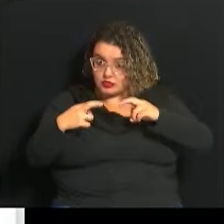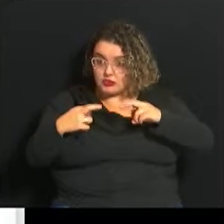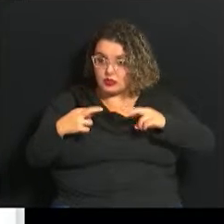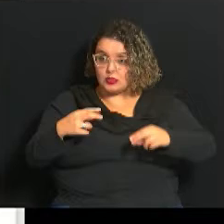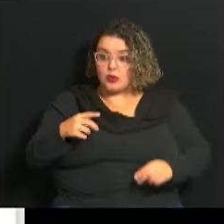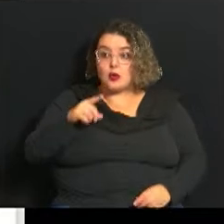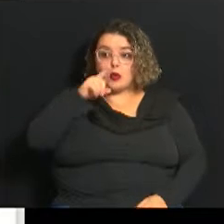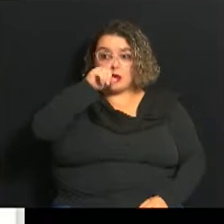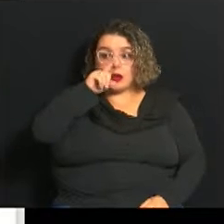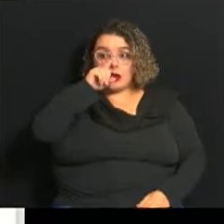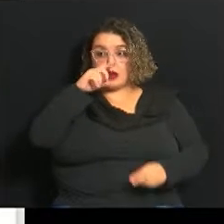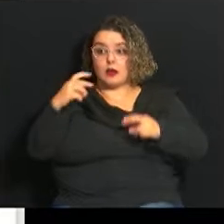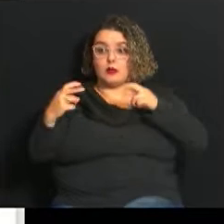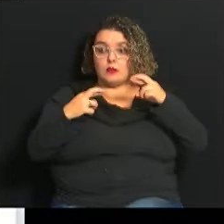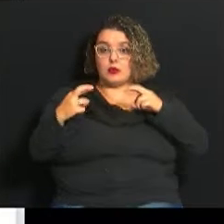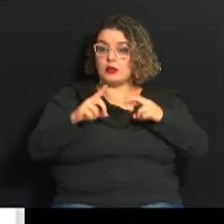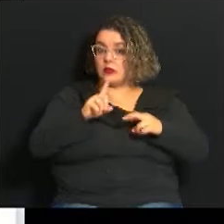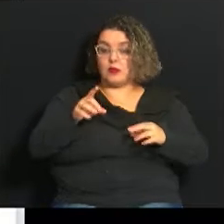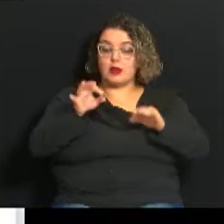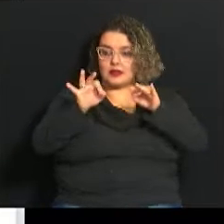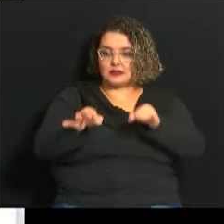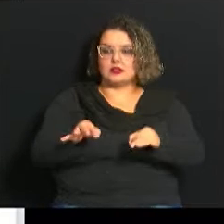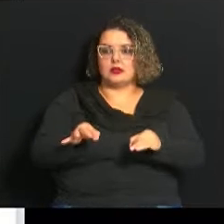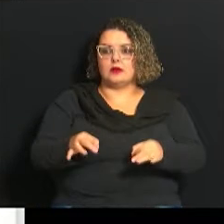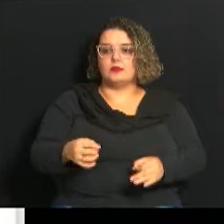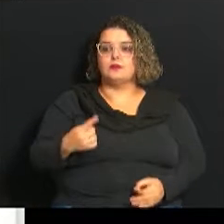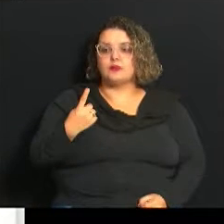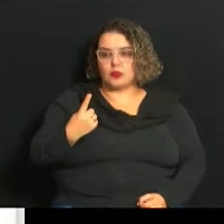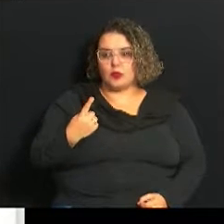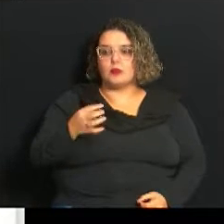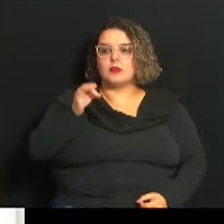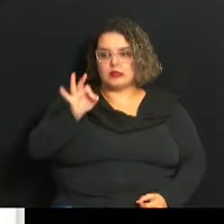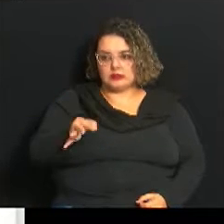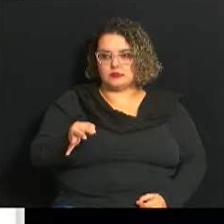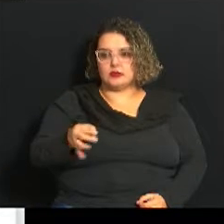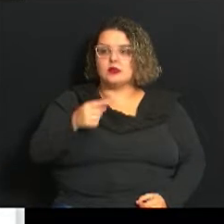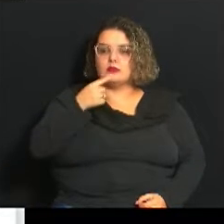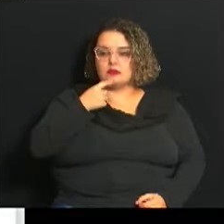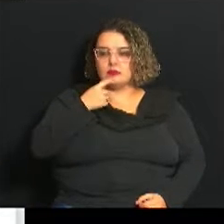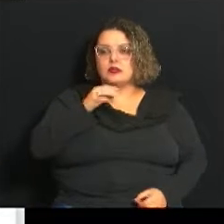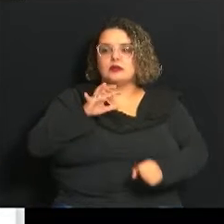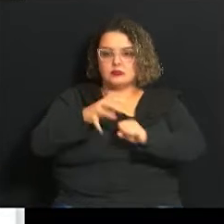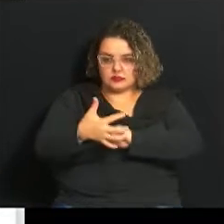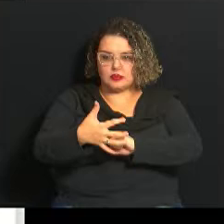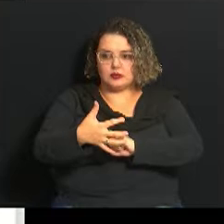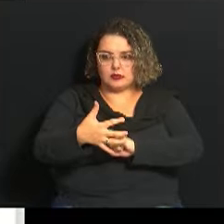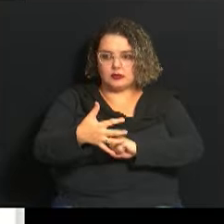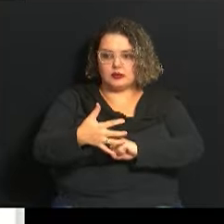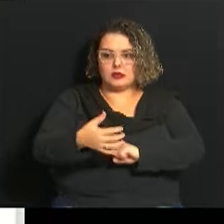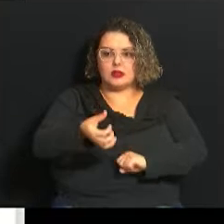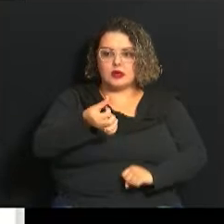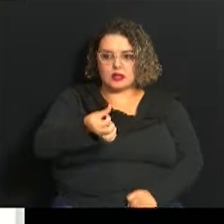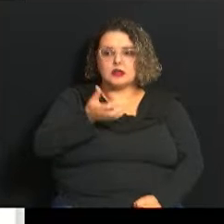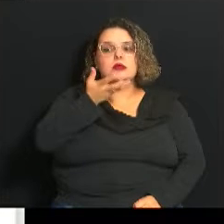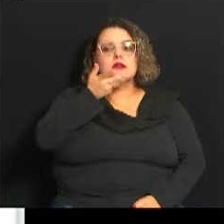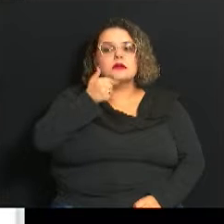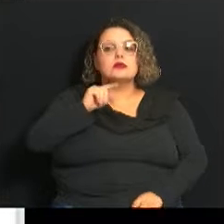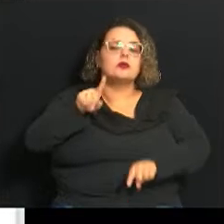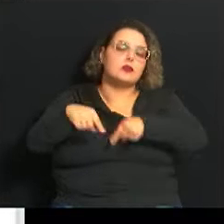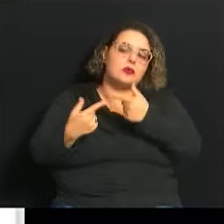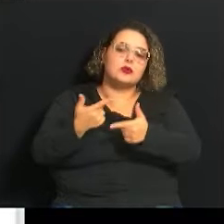investigando, ok? Não é confirmado ainda. Uma confirmada, que é o vermelho, e nós temos 6 crianças com outras